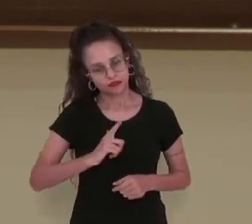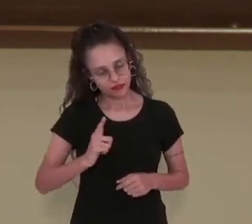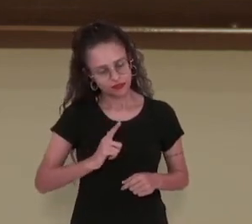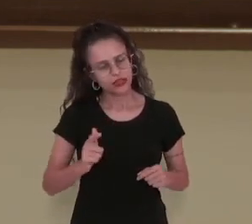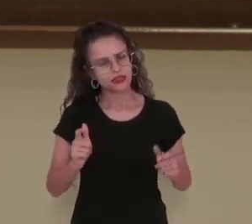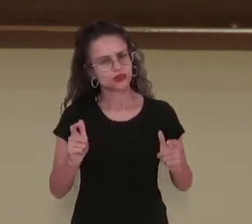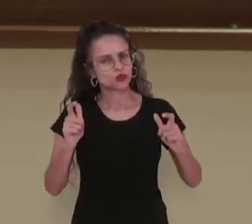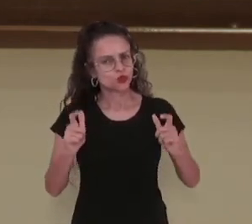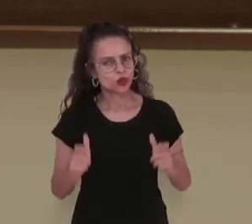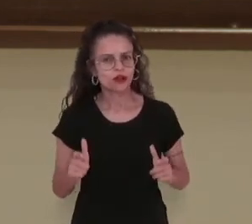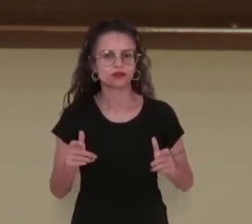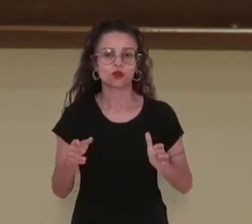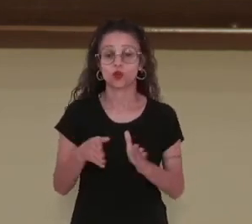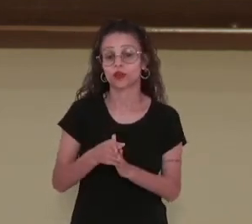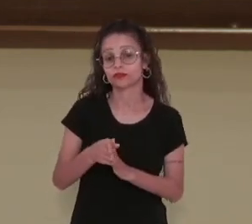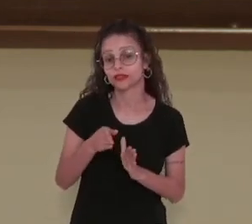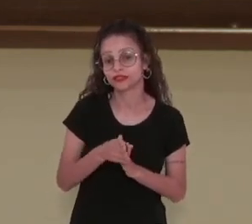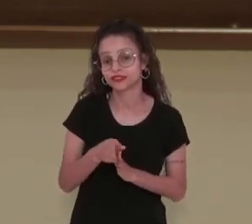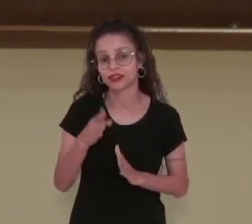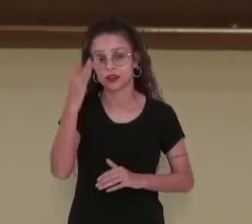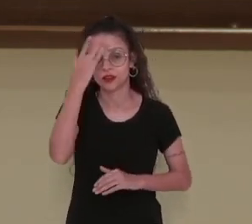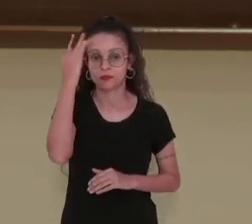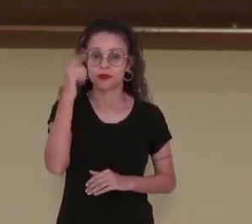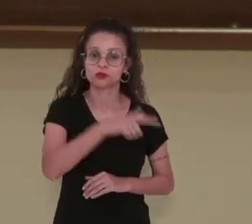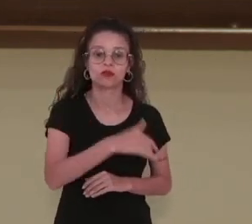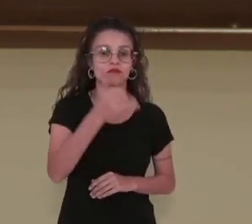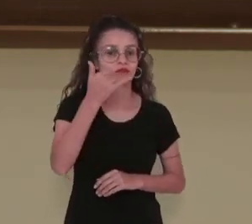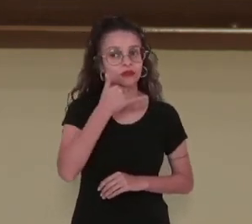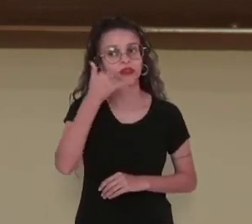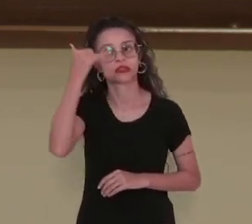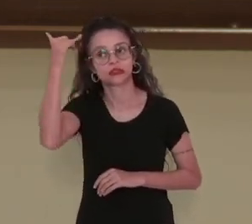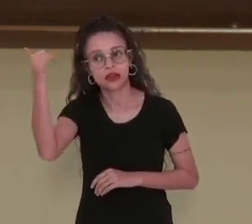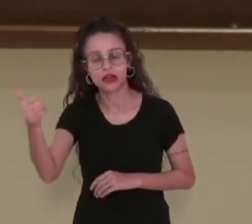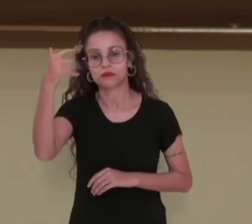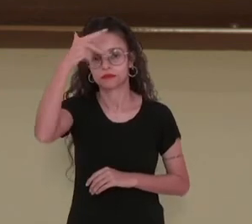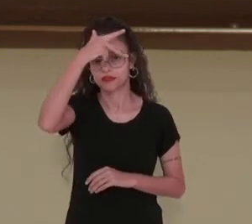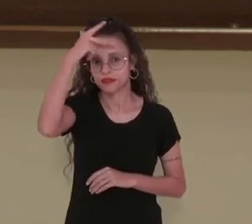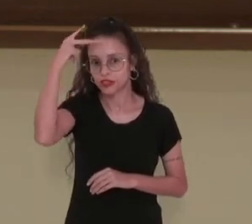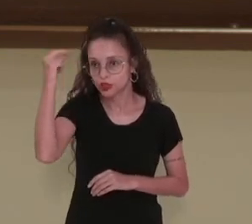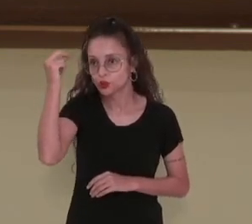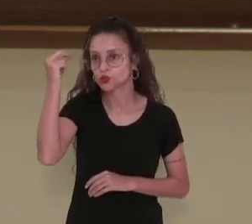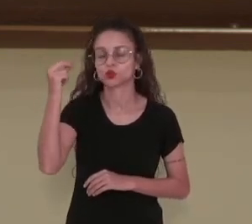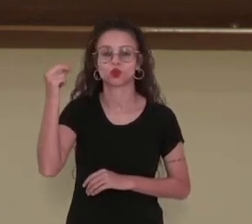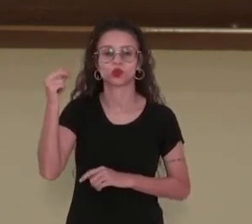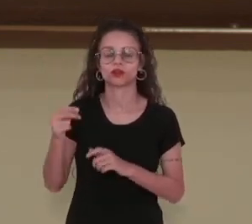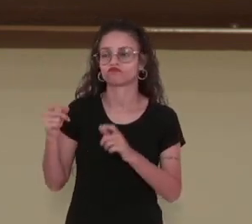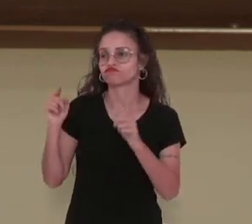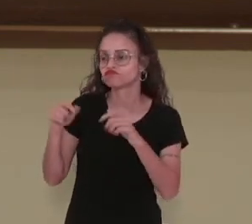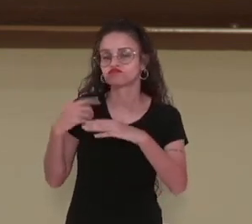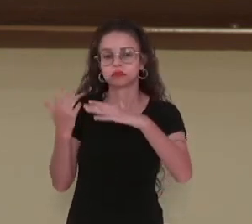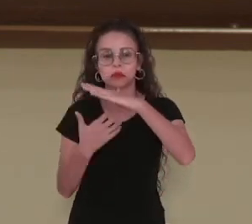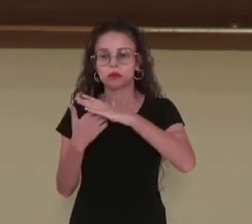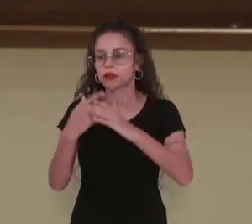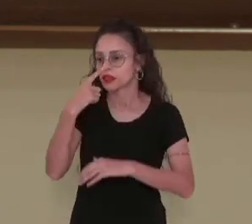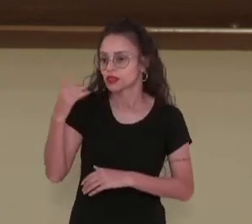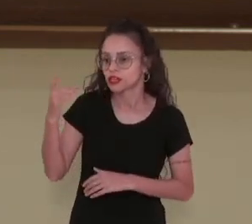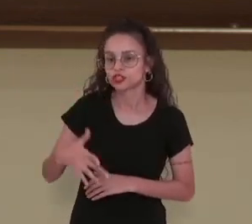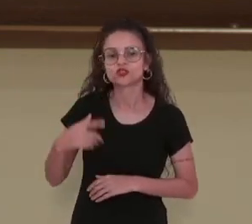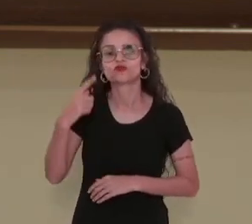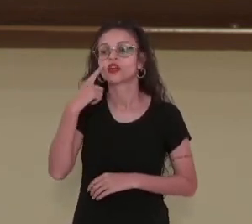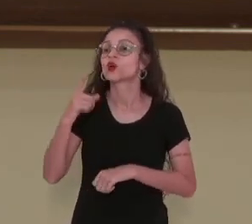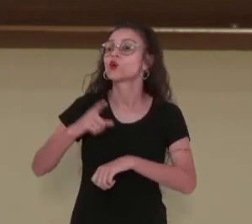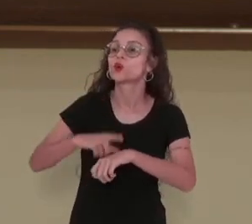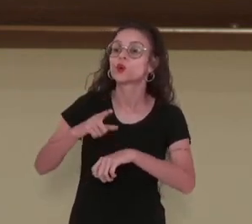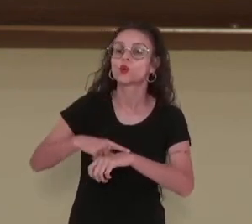então a orientação para a pessoa telefonar para a prefeitura, para a companhia de lixo, ver o horário que eles vêm